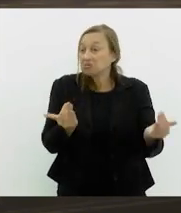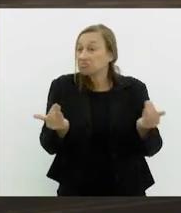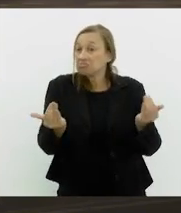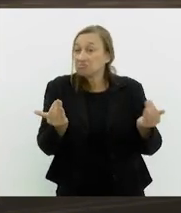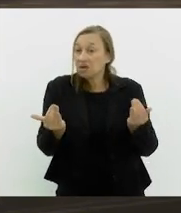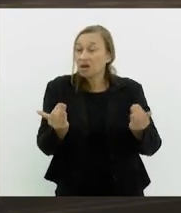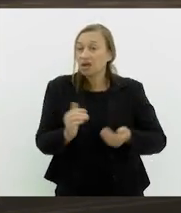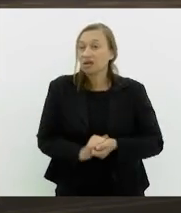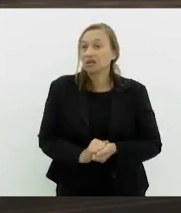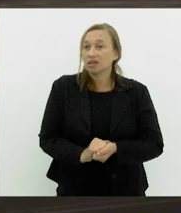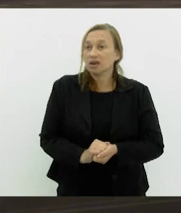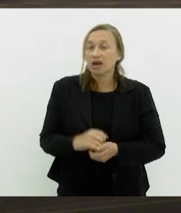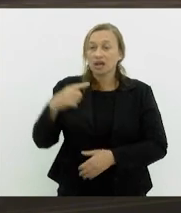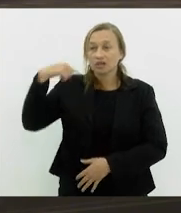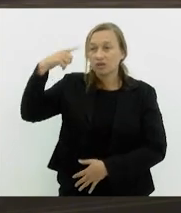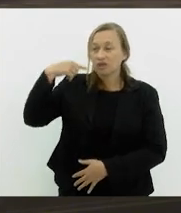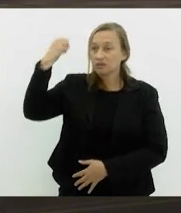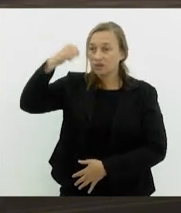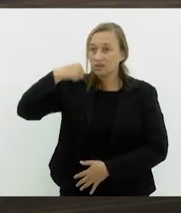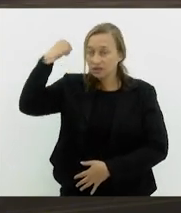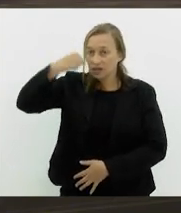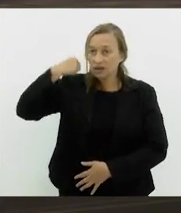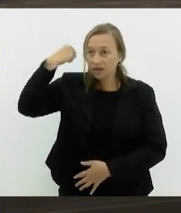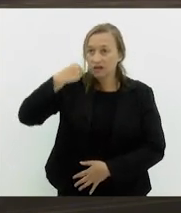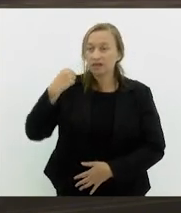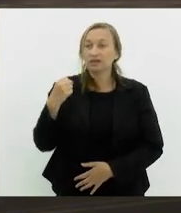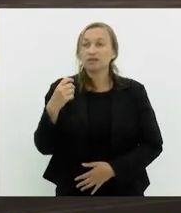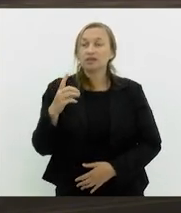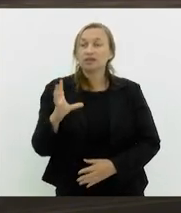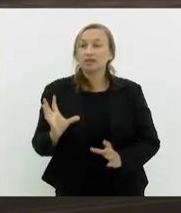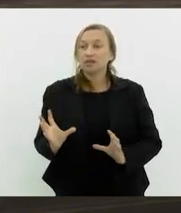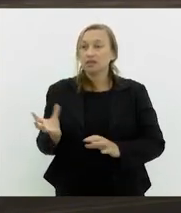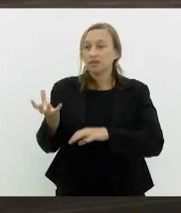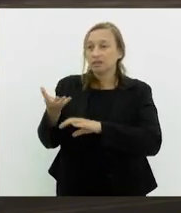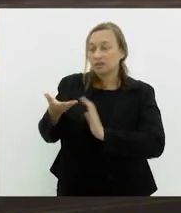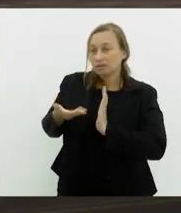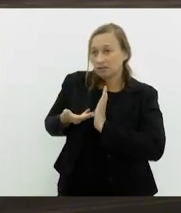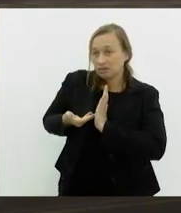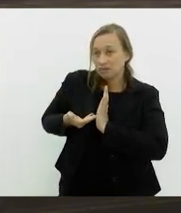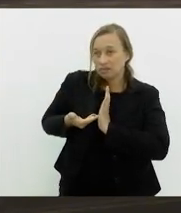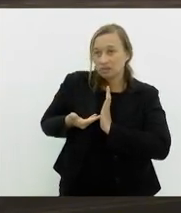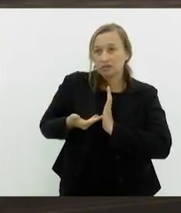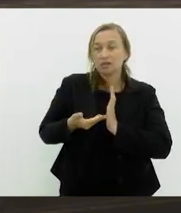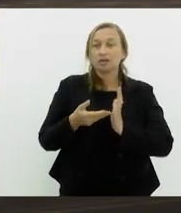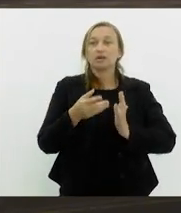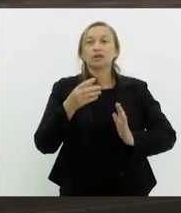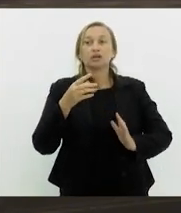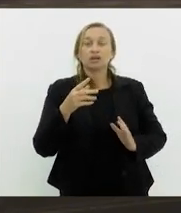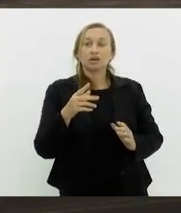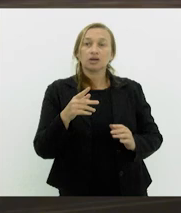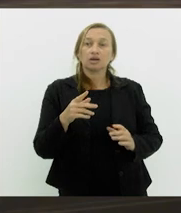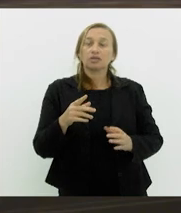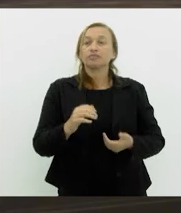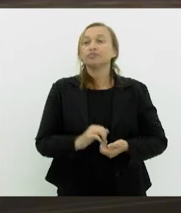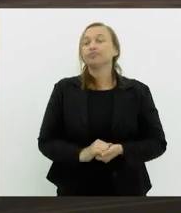a advocacia do Senado, a advocacia da Câmara dos Deputados e as procuradorias de Assembleia Legislativa. E aí,